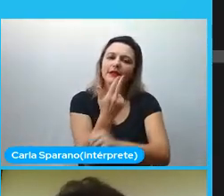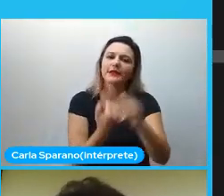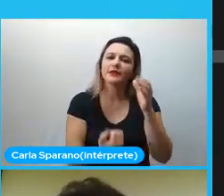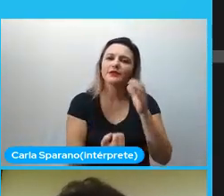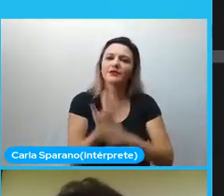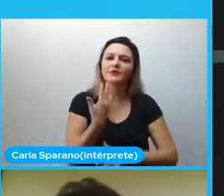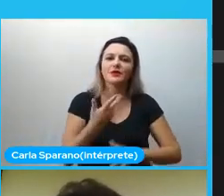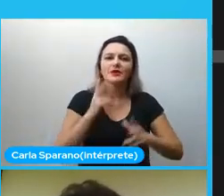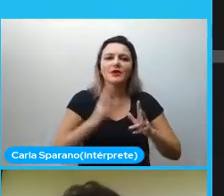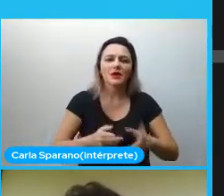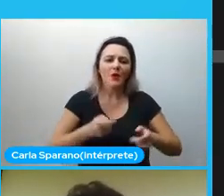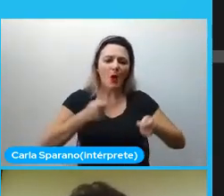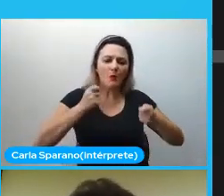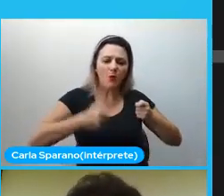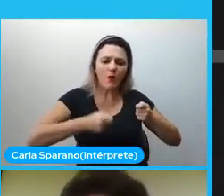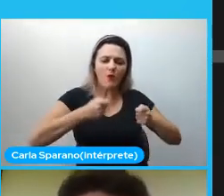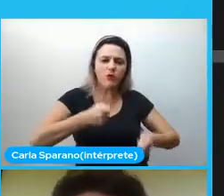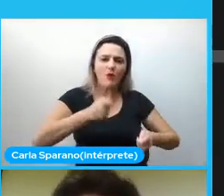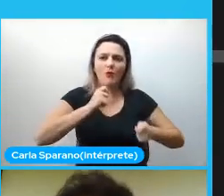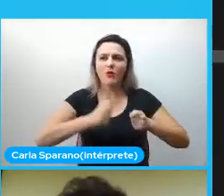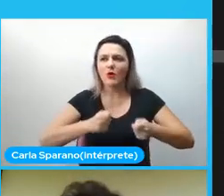do Catra.